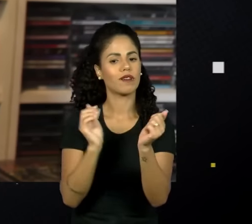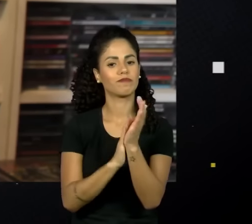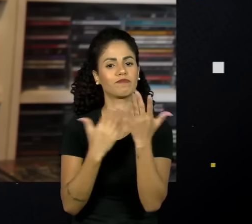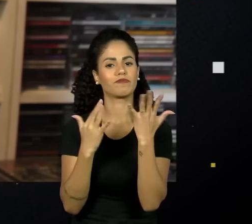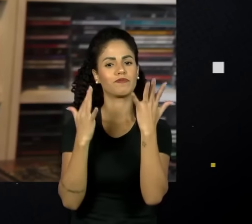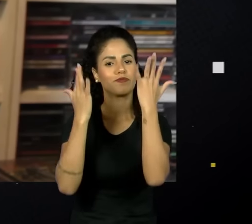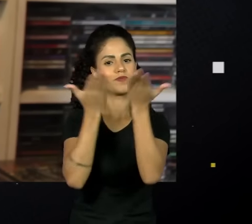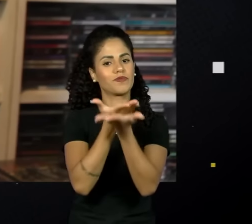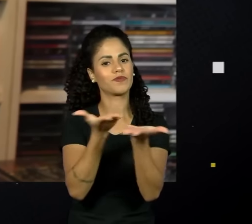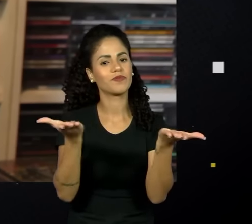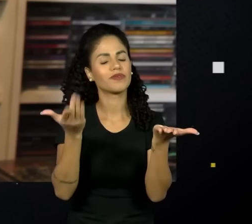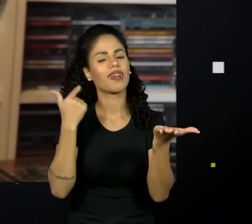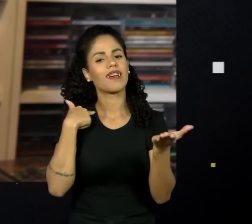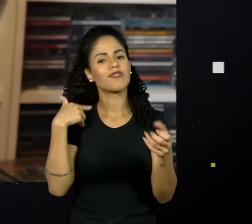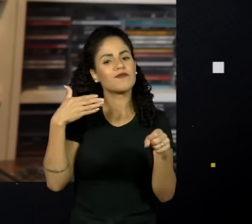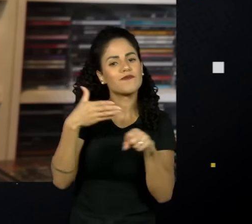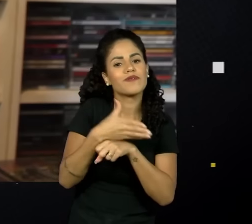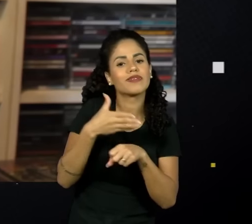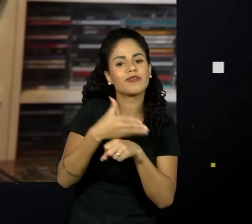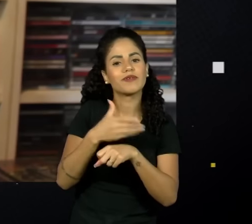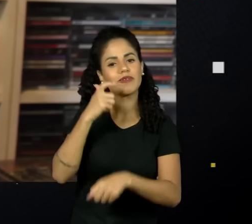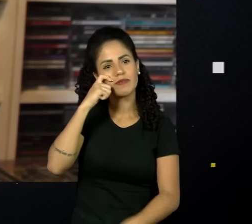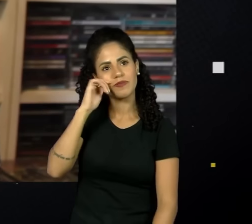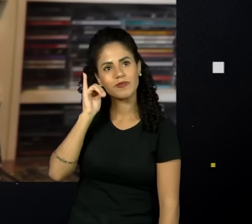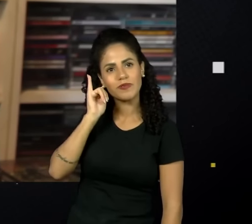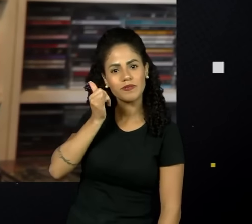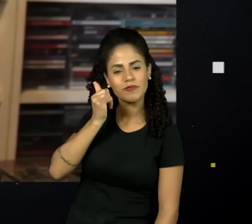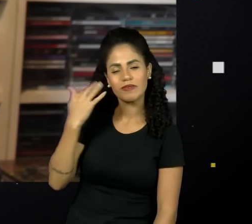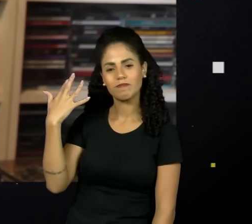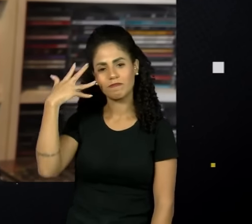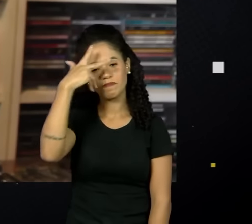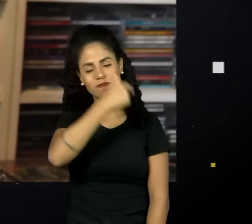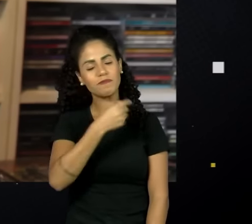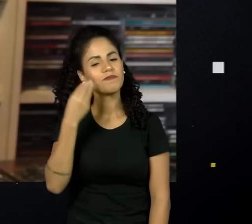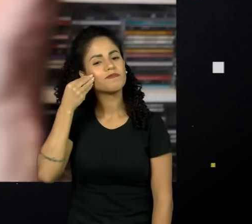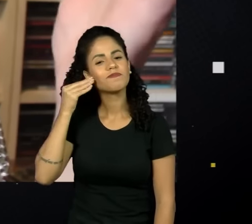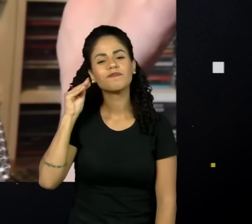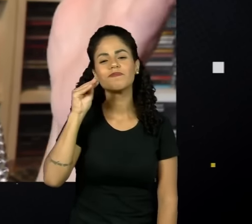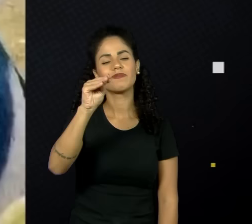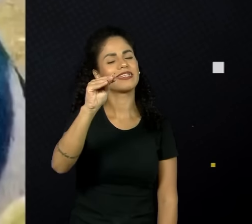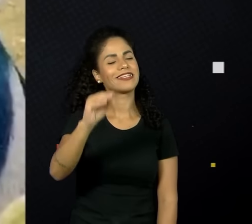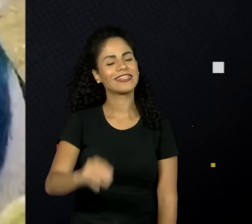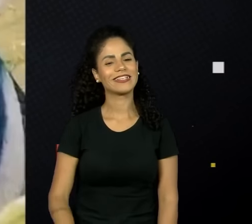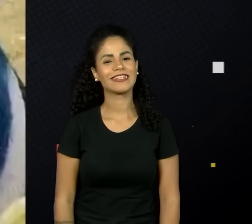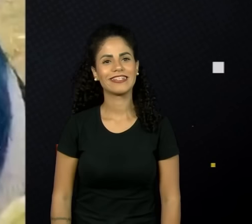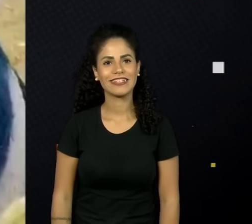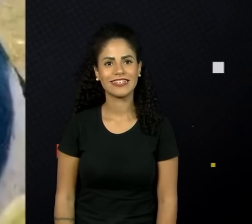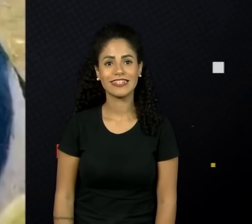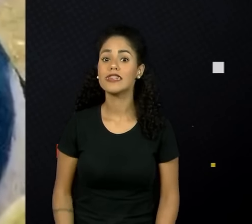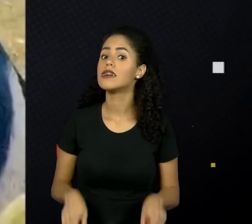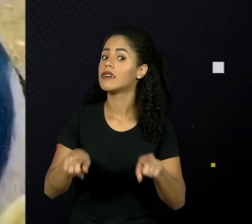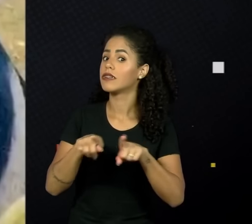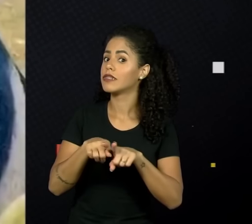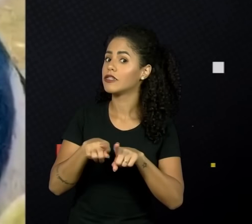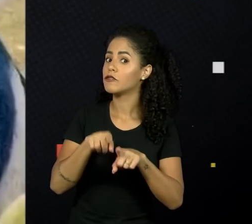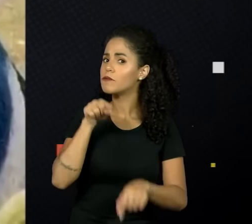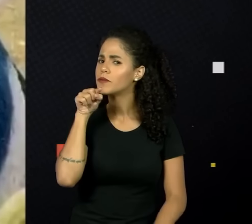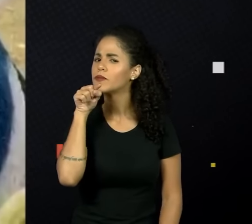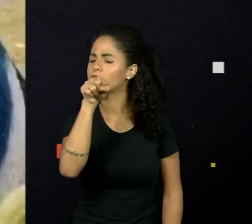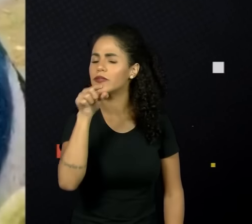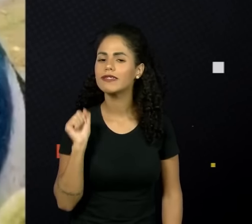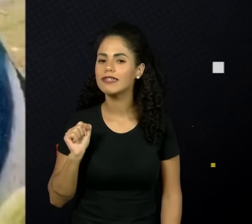e vocês esse momento lindo um beijão Ah e e se